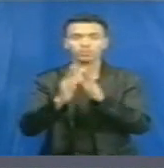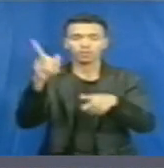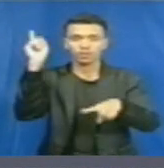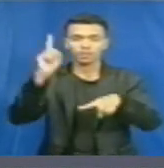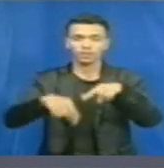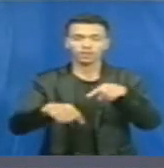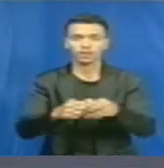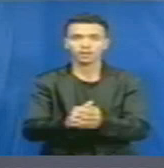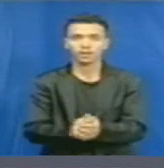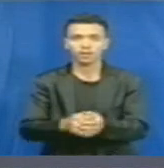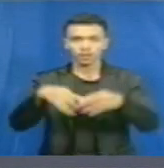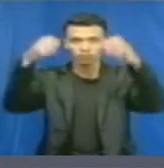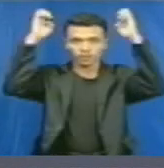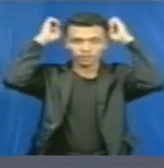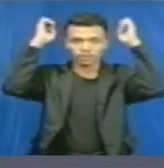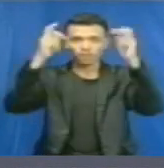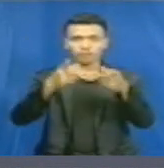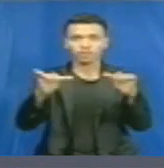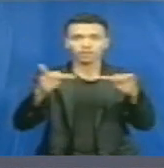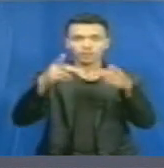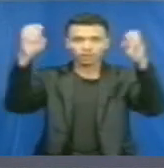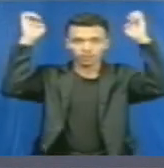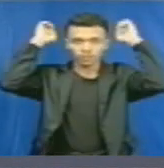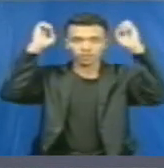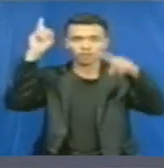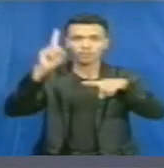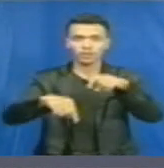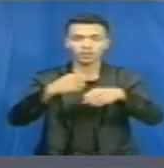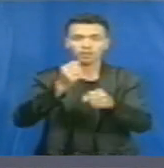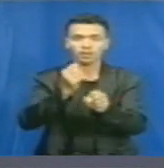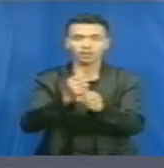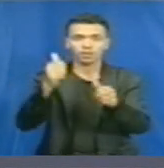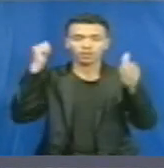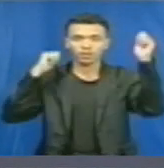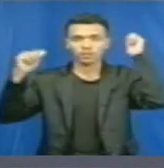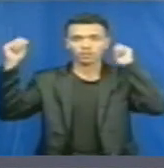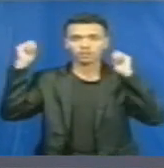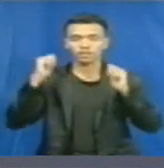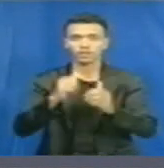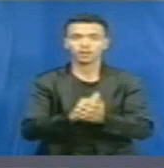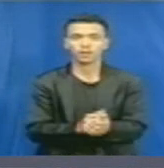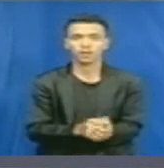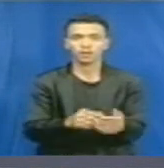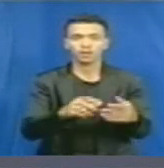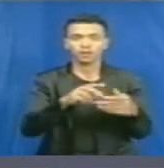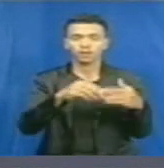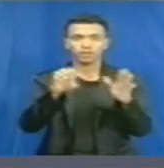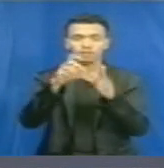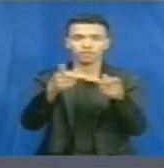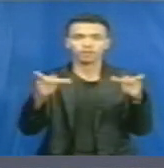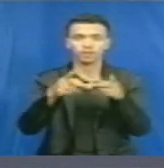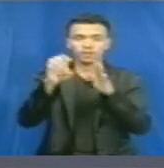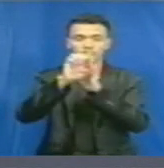dia Educação, então, olha, fato em educação, mato ralau, atividades. Significa a consideração de Lilba, parte do Estado, lá, top, de Lilba, é uma deficiência, é uma deficiência